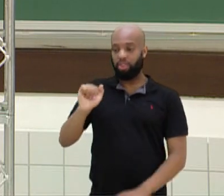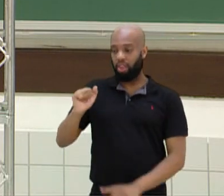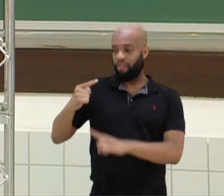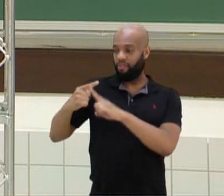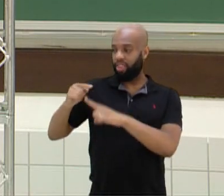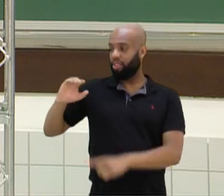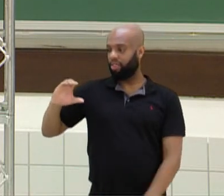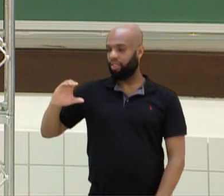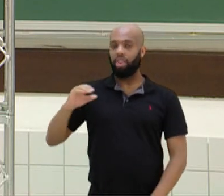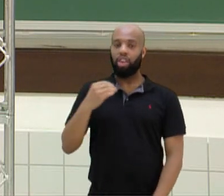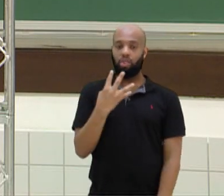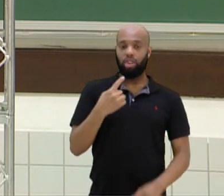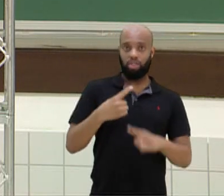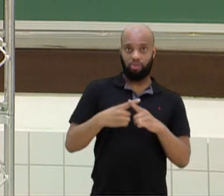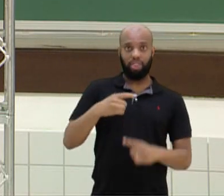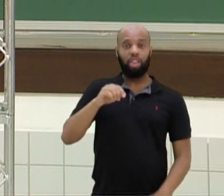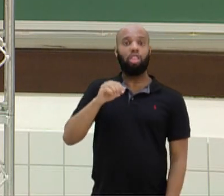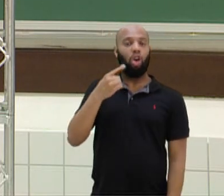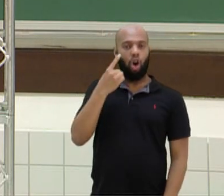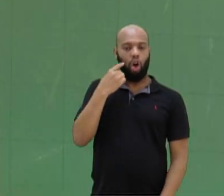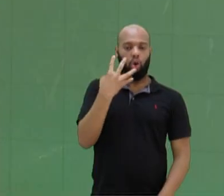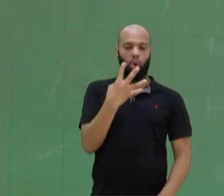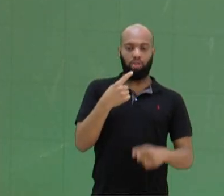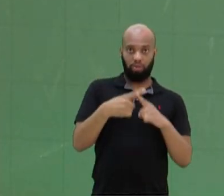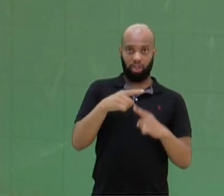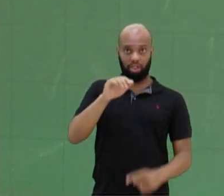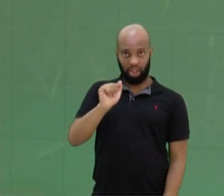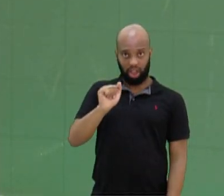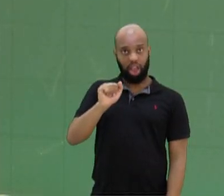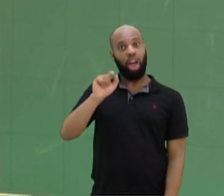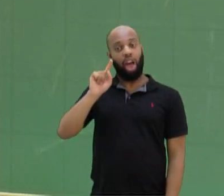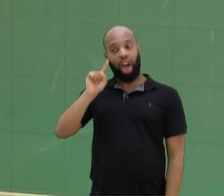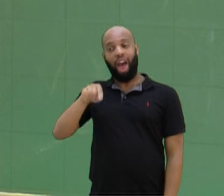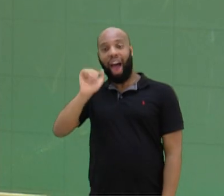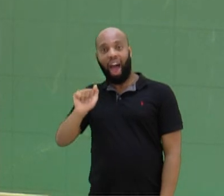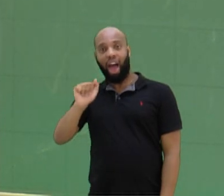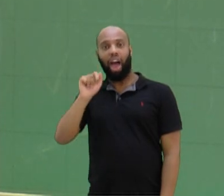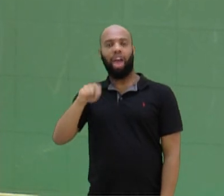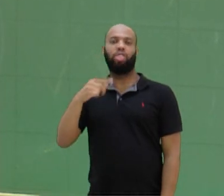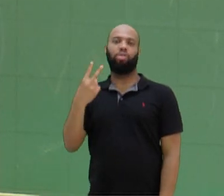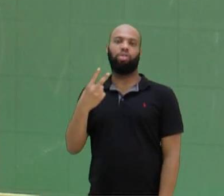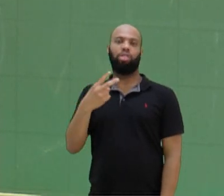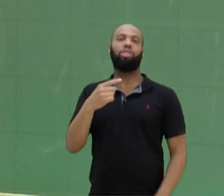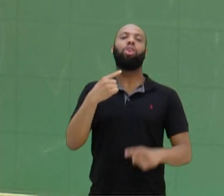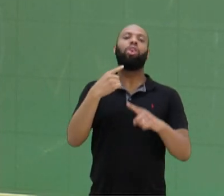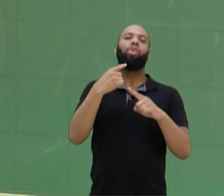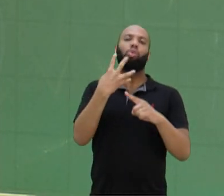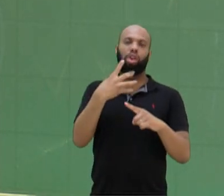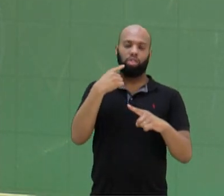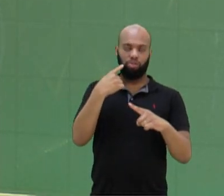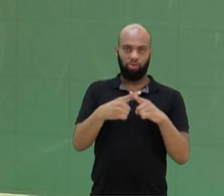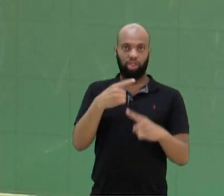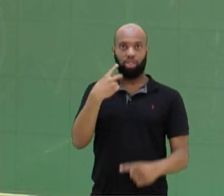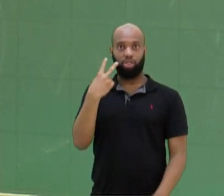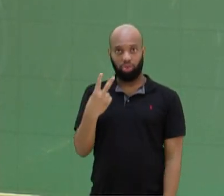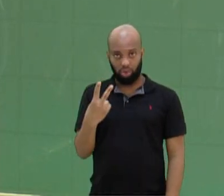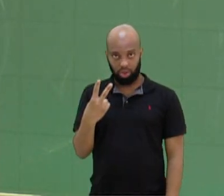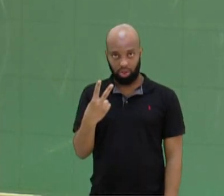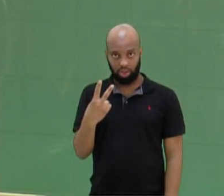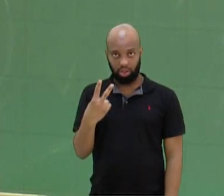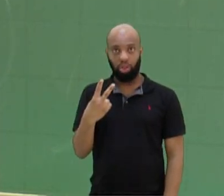meios. Essa é a nossa coordenada x do vértice. Menos 5